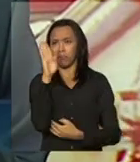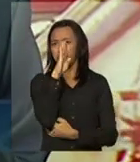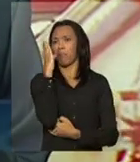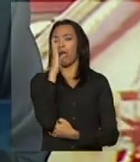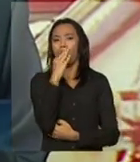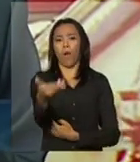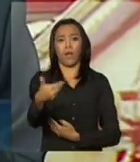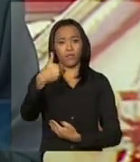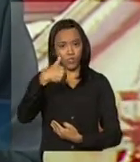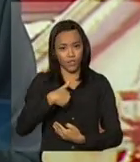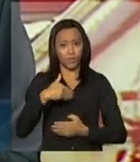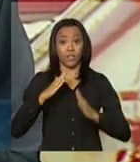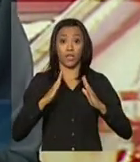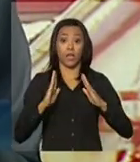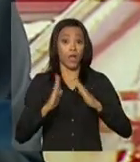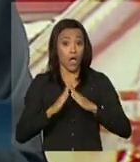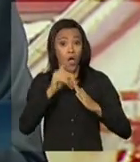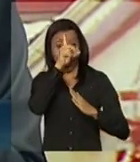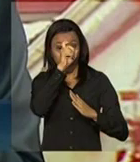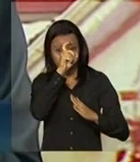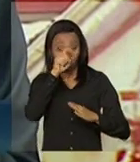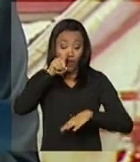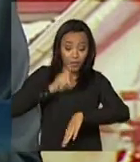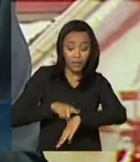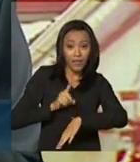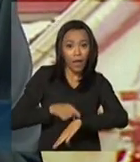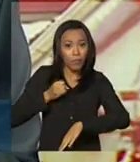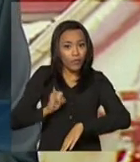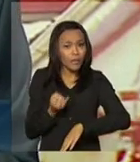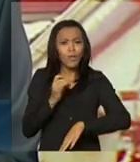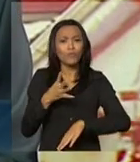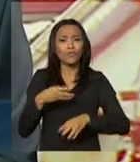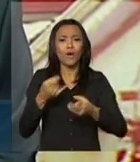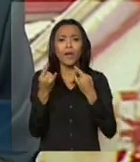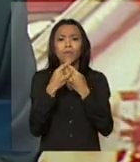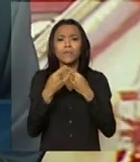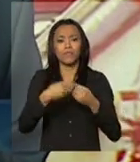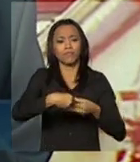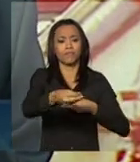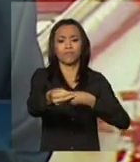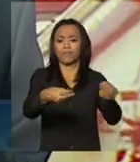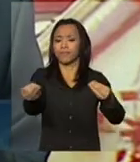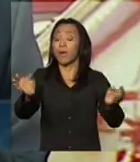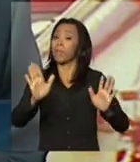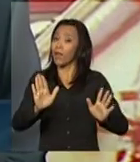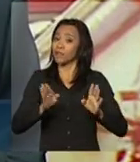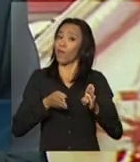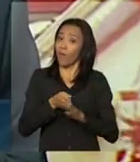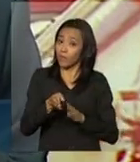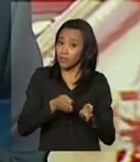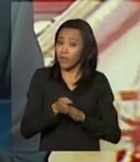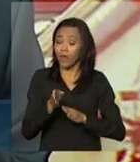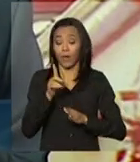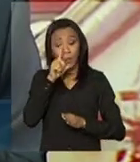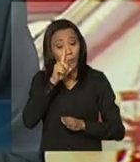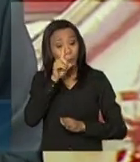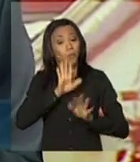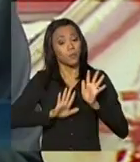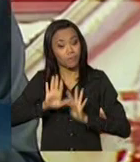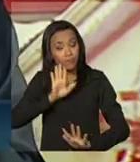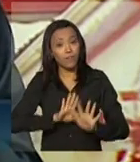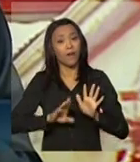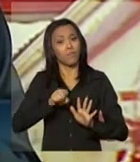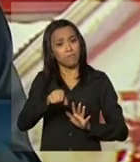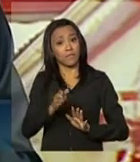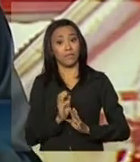alguma dificuldade, ou seja, que seja um momento também não só da distribuição da camisinha, mas de alerta, de aconselhamento para a pessoa ir fazer o teste. Em alguns